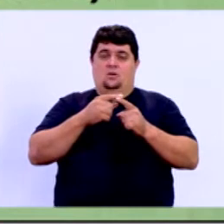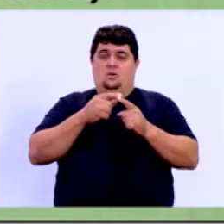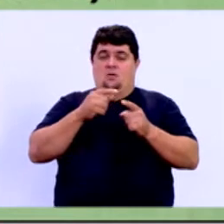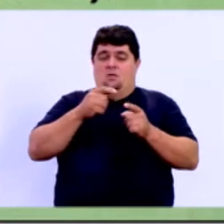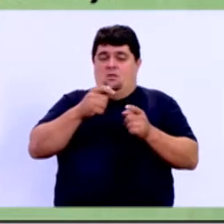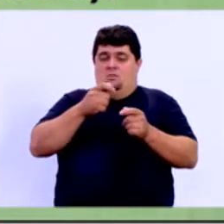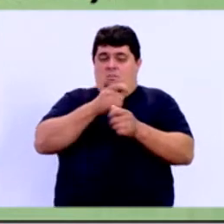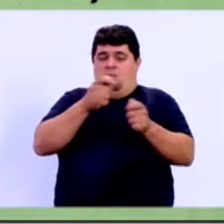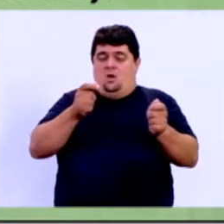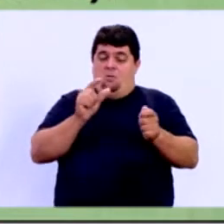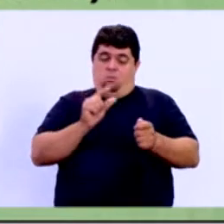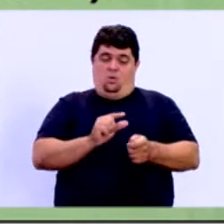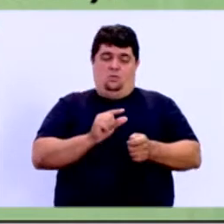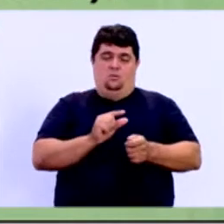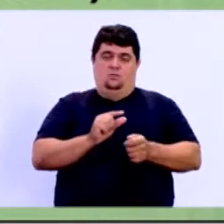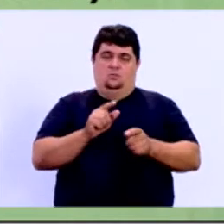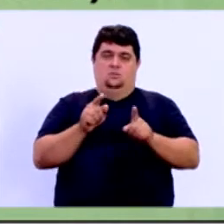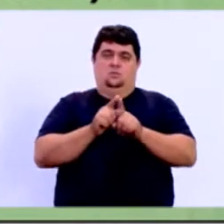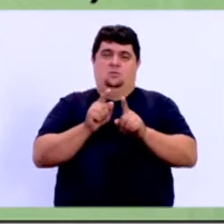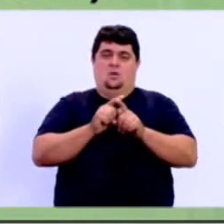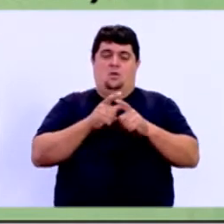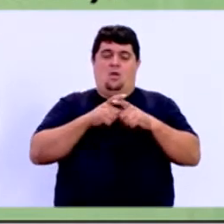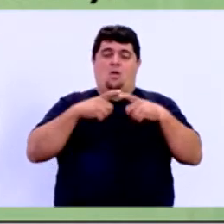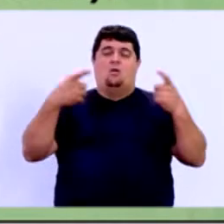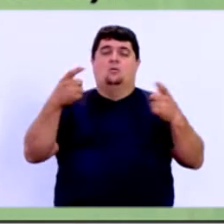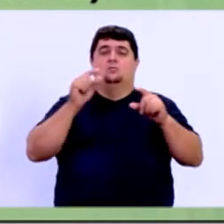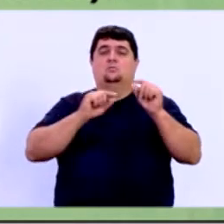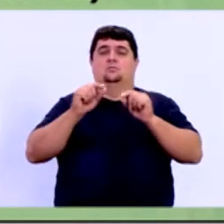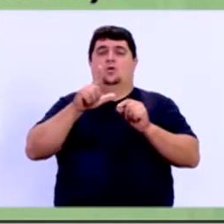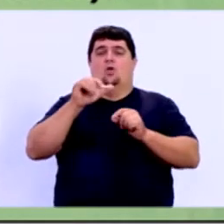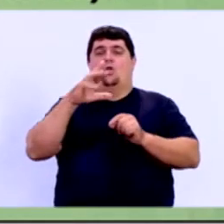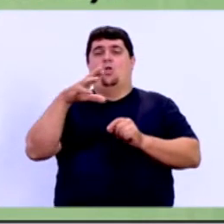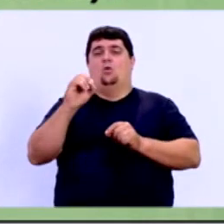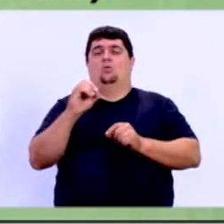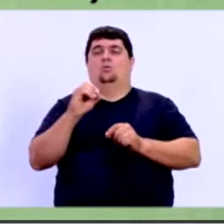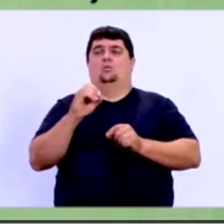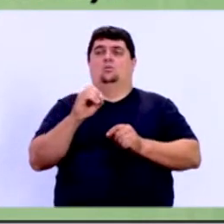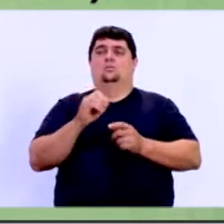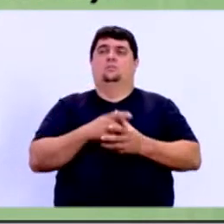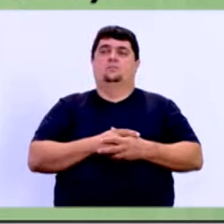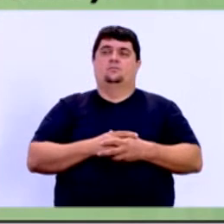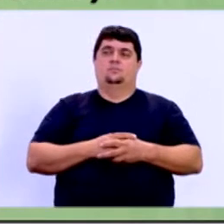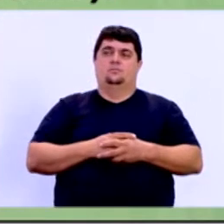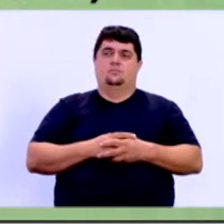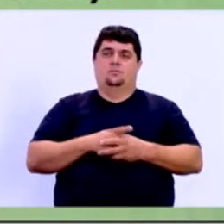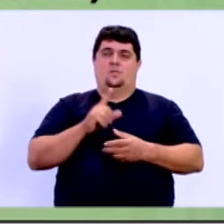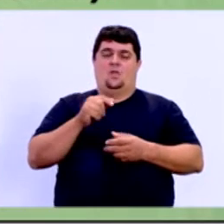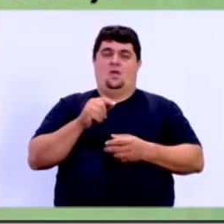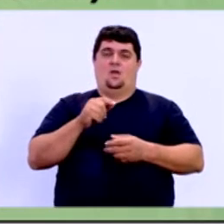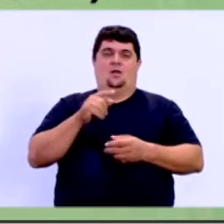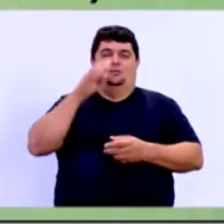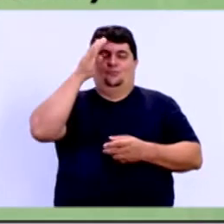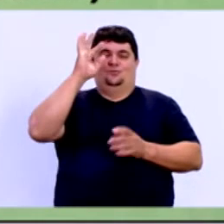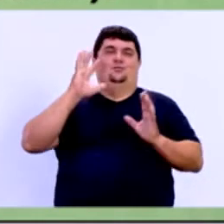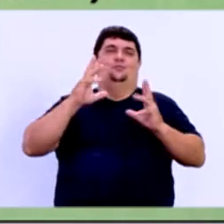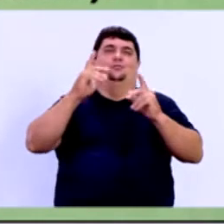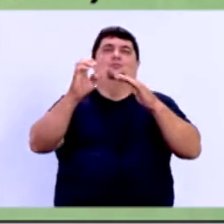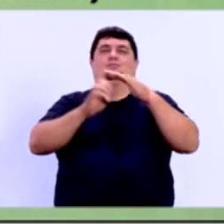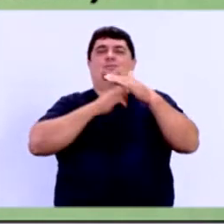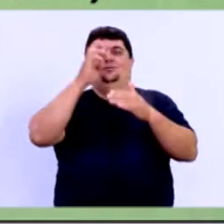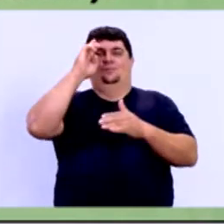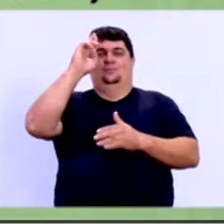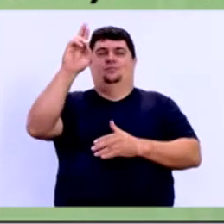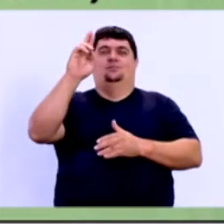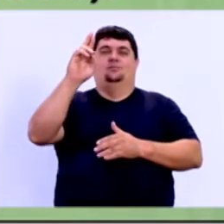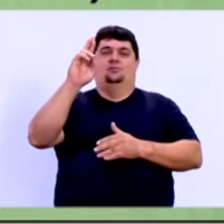custos e aumentar lucros. Então, esse é o sonho de todo empresário, né?